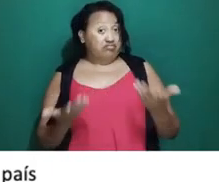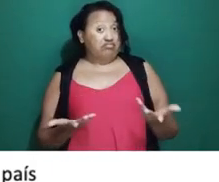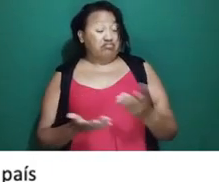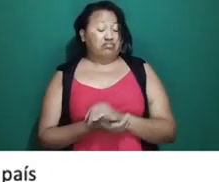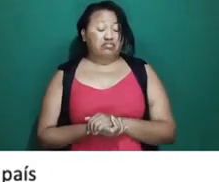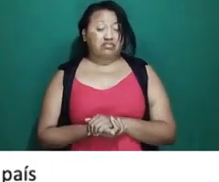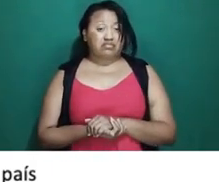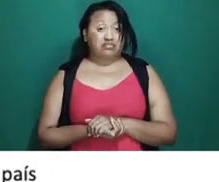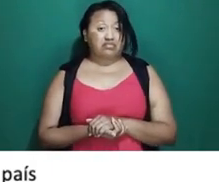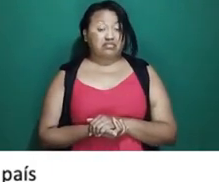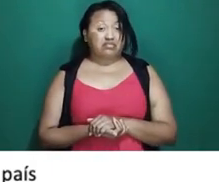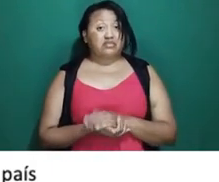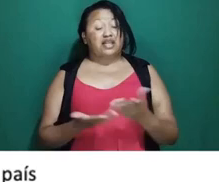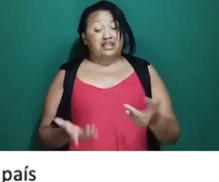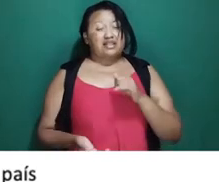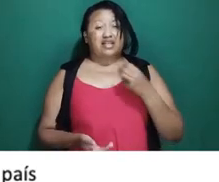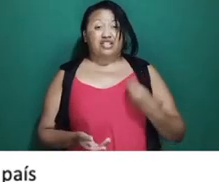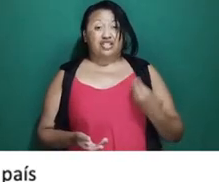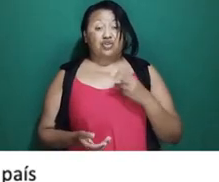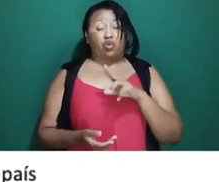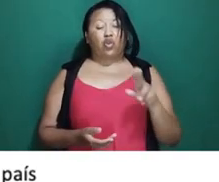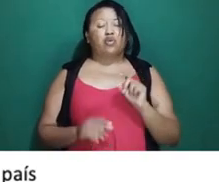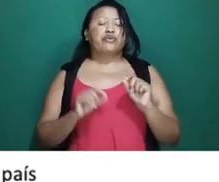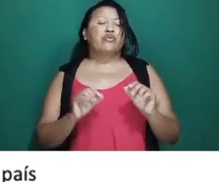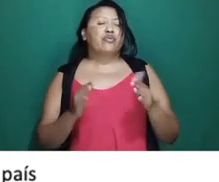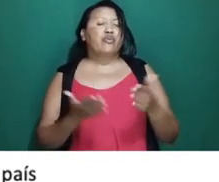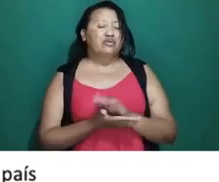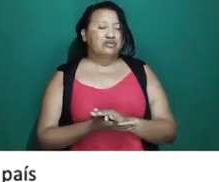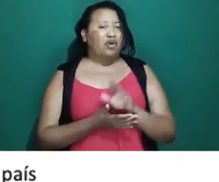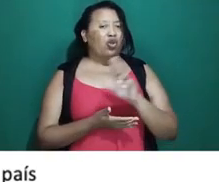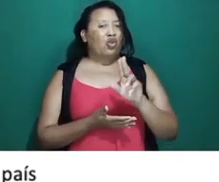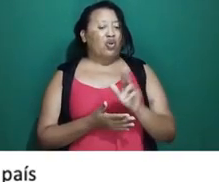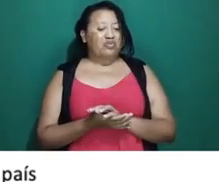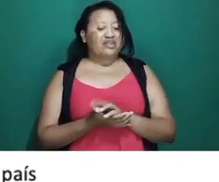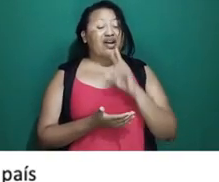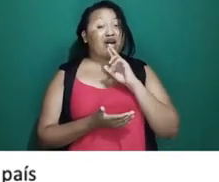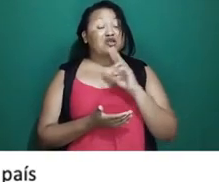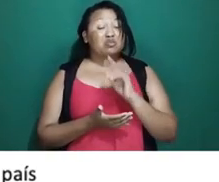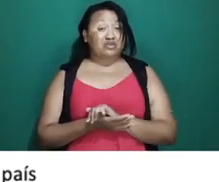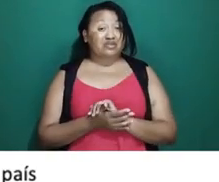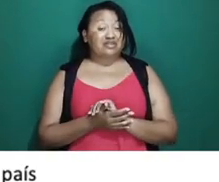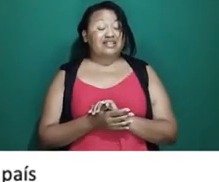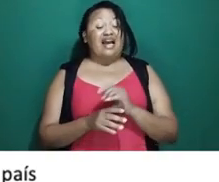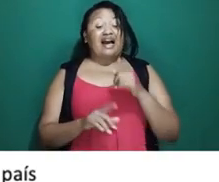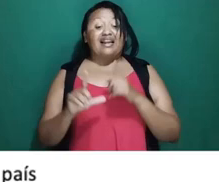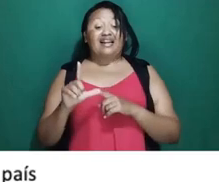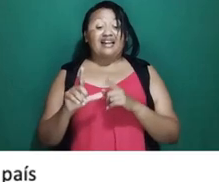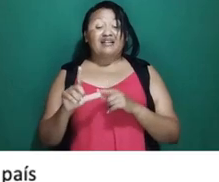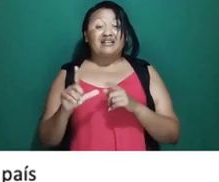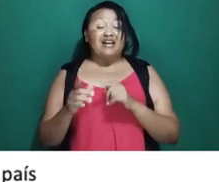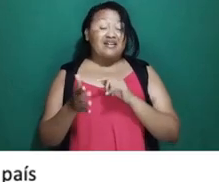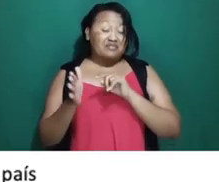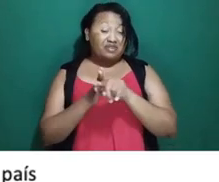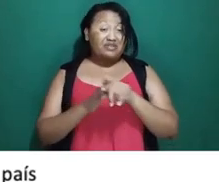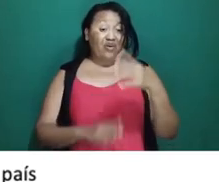assim e aí existe o nome para isso né que já é o nome que vai responder a questão 4 que